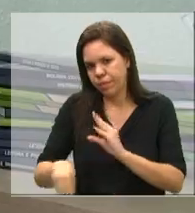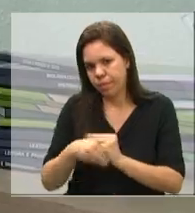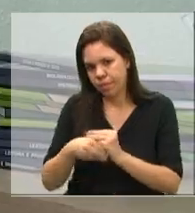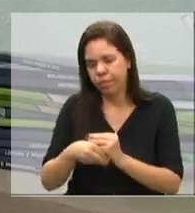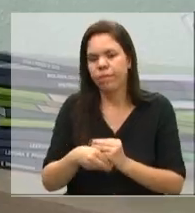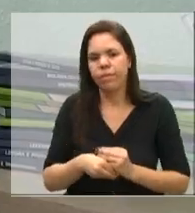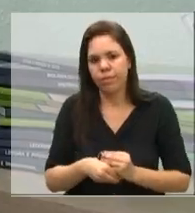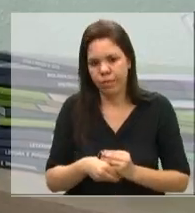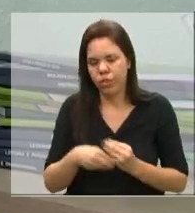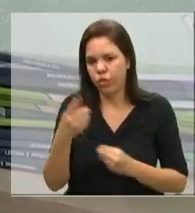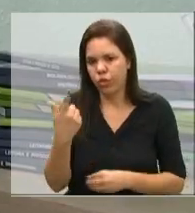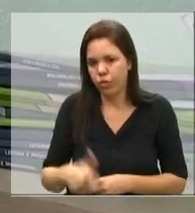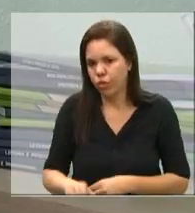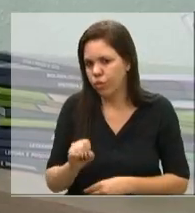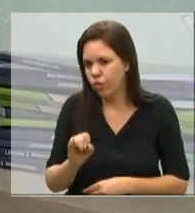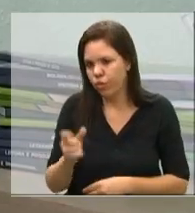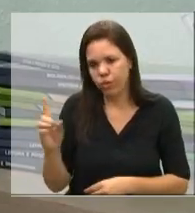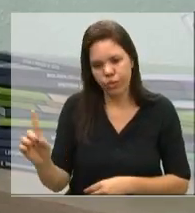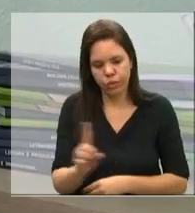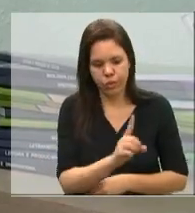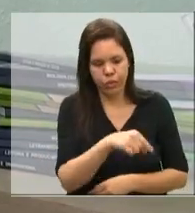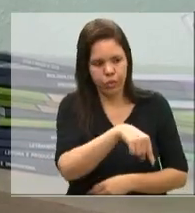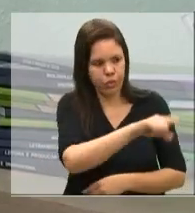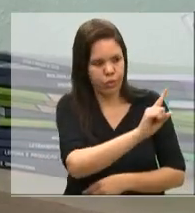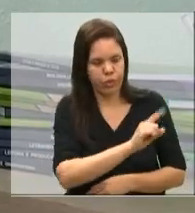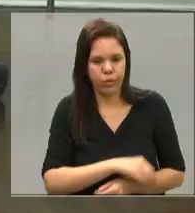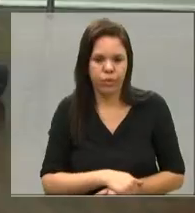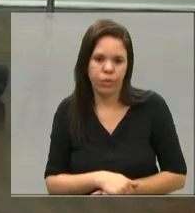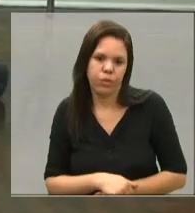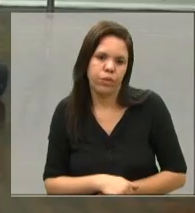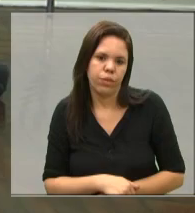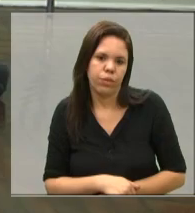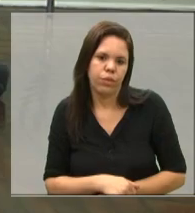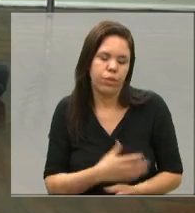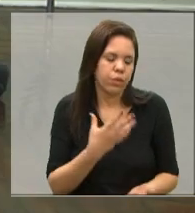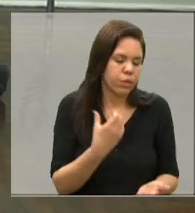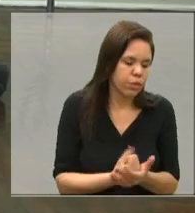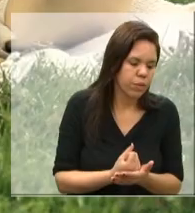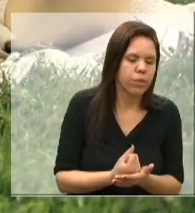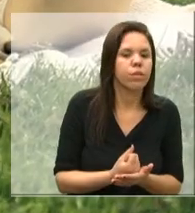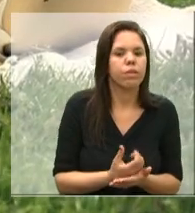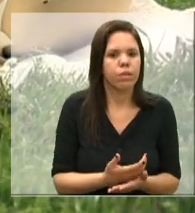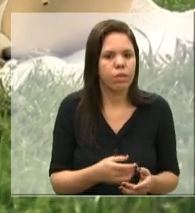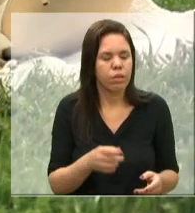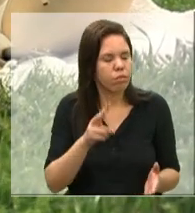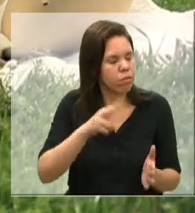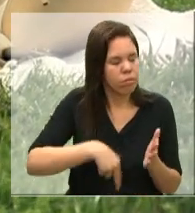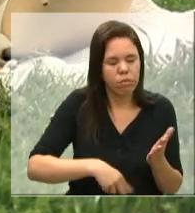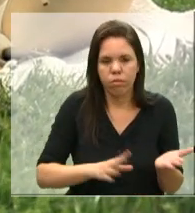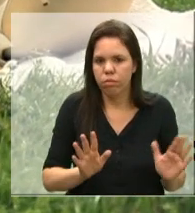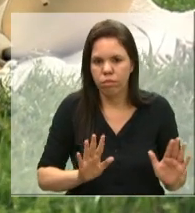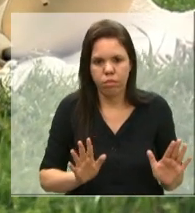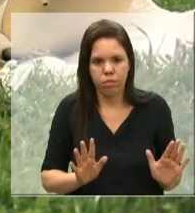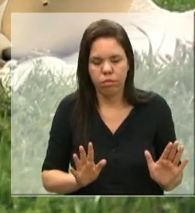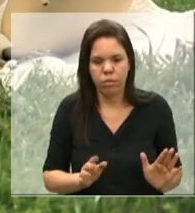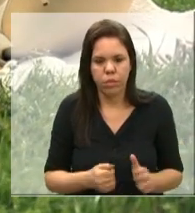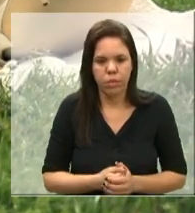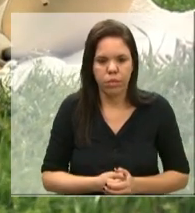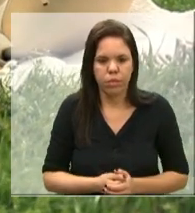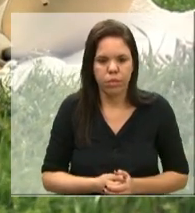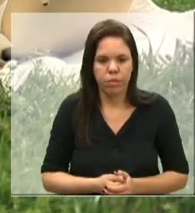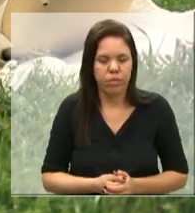complementares. Mas, de novo, se ele não for lá e baixar o arquivo, se ele não ler, se ele não